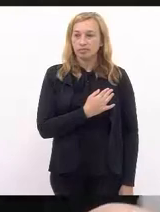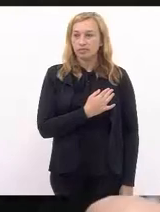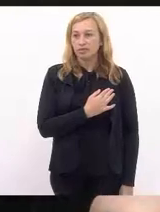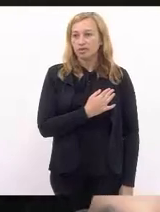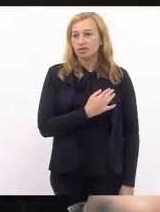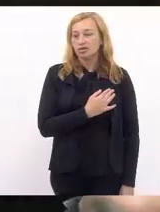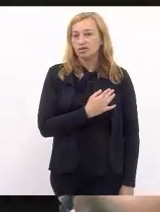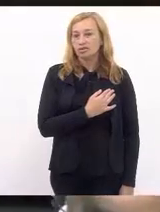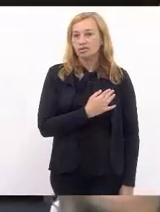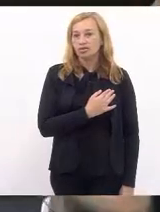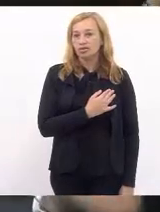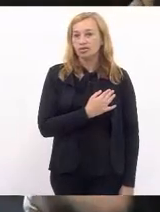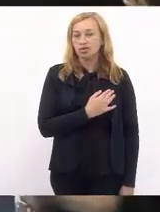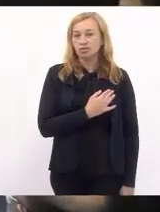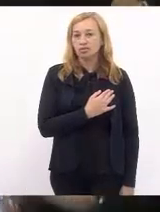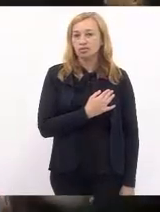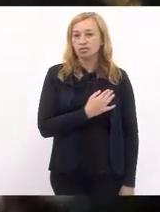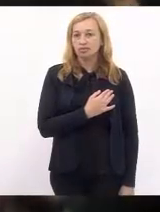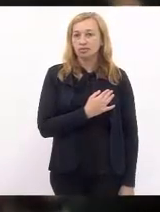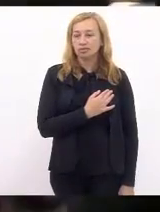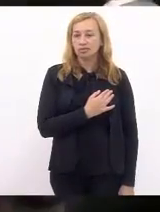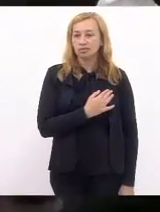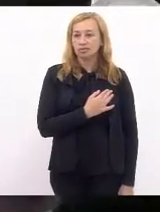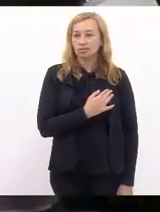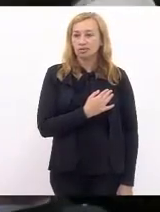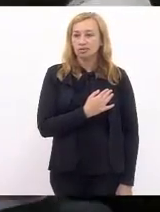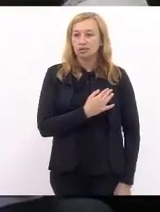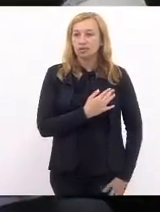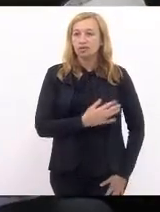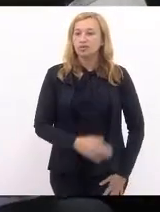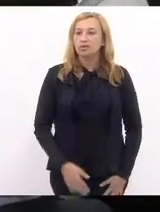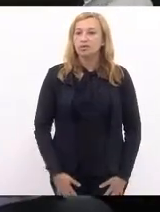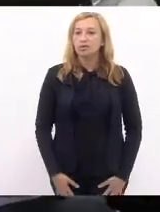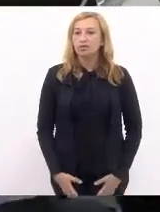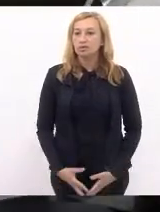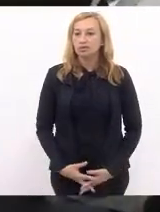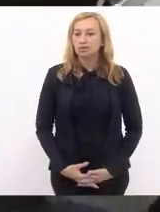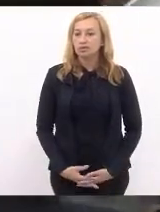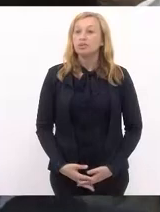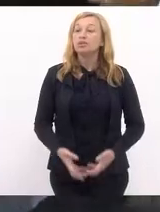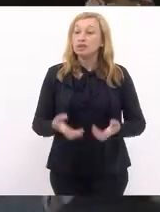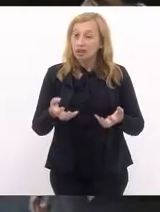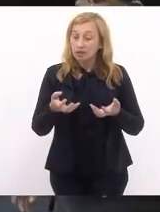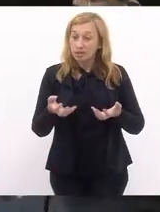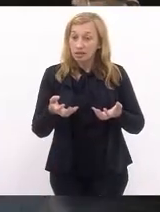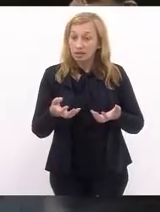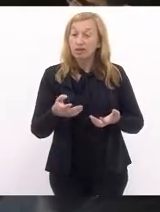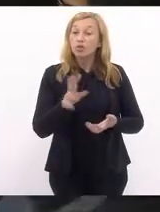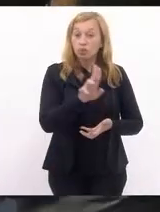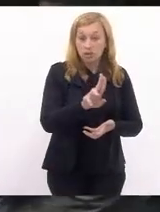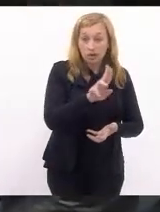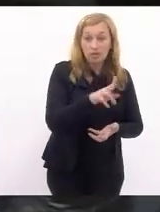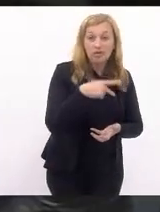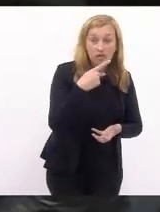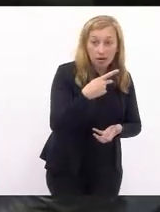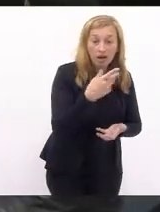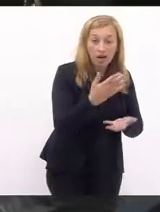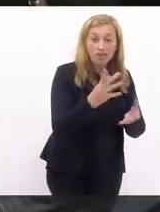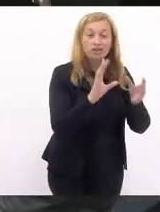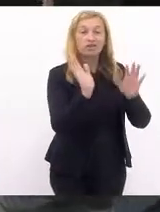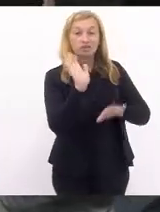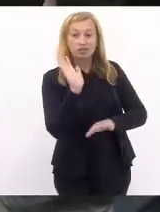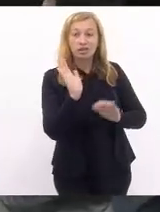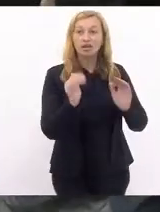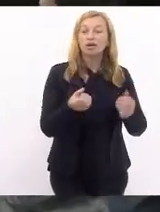e a presidência vai abrir os microfones aqui os dois da partes quem quiser quiser usar fazer